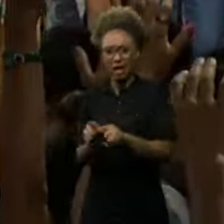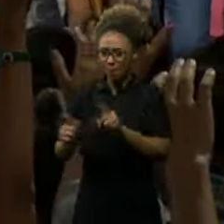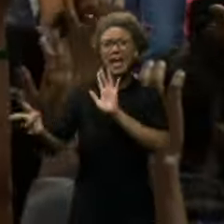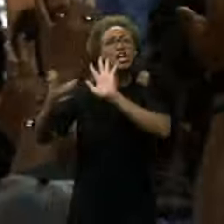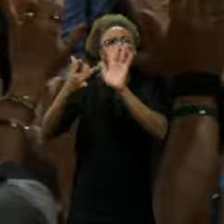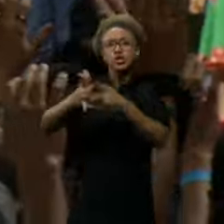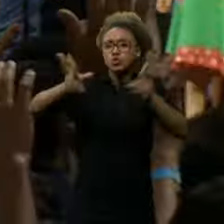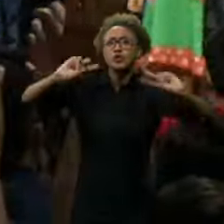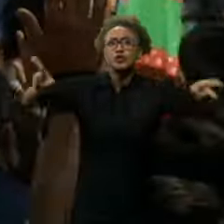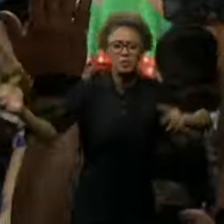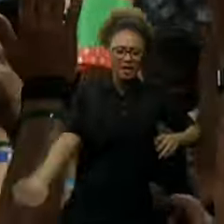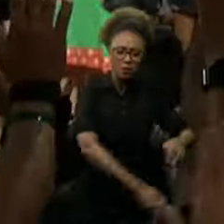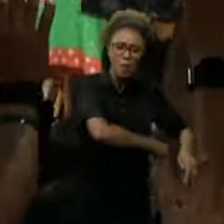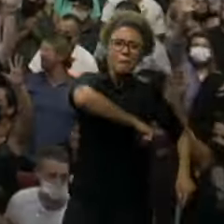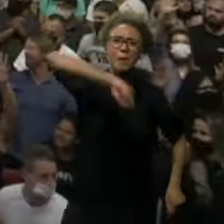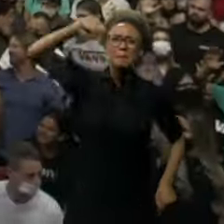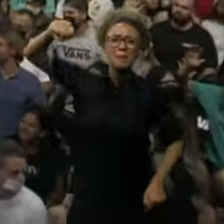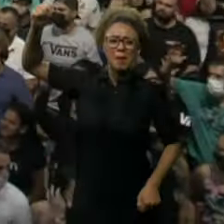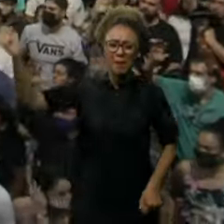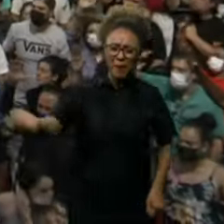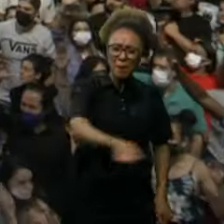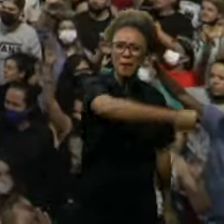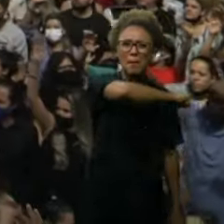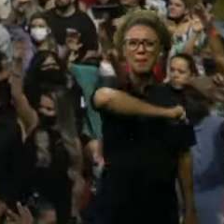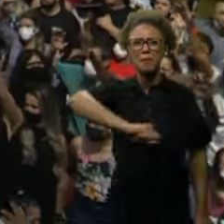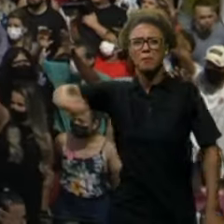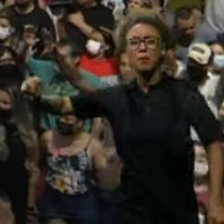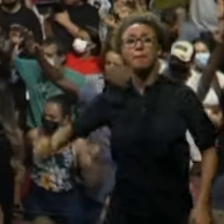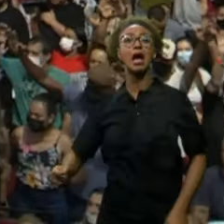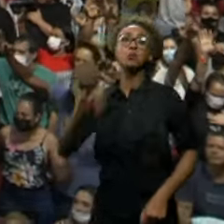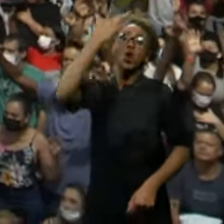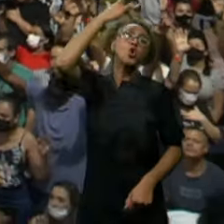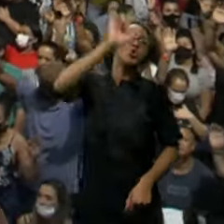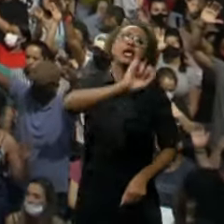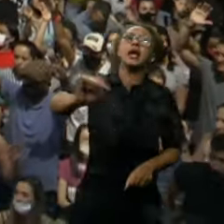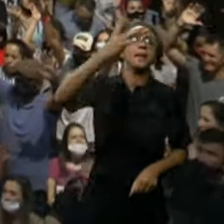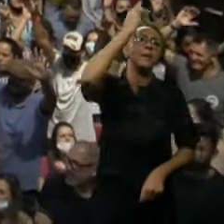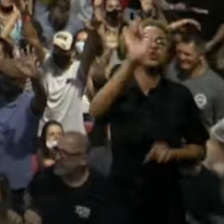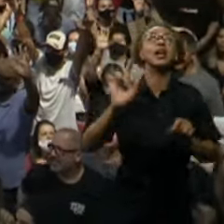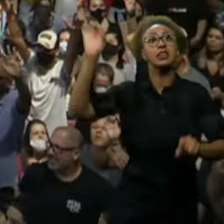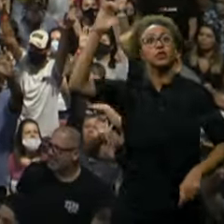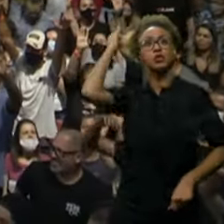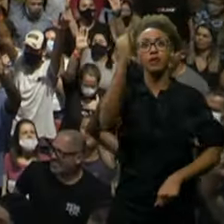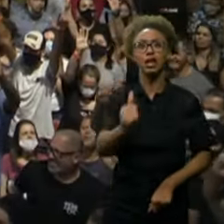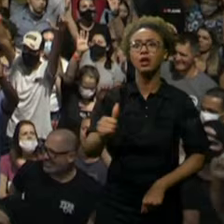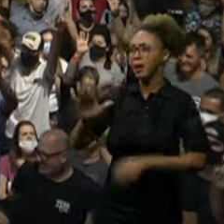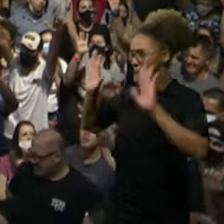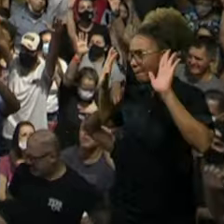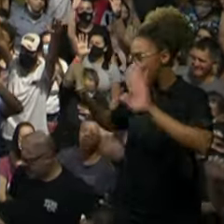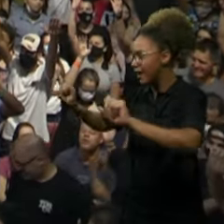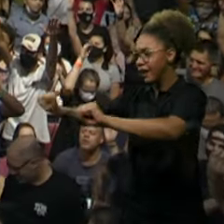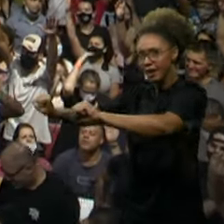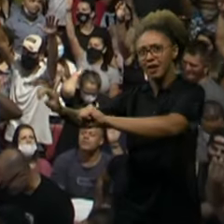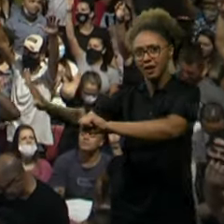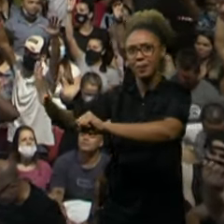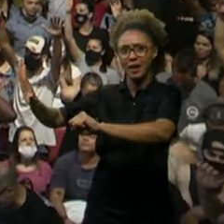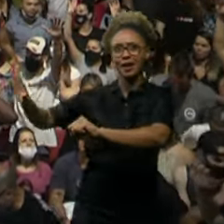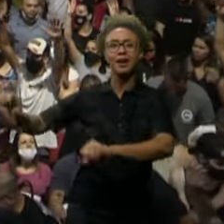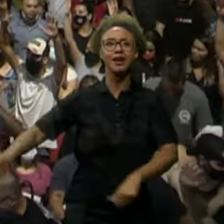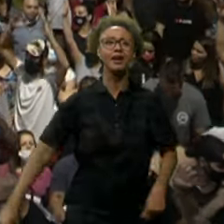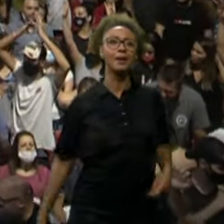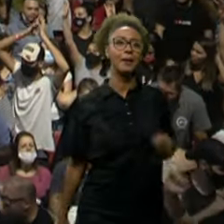vai nada eu não sei para quem mais fez isso daqui sendo alguém aqui segunda aí ó